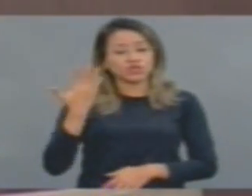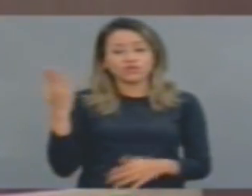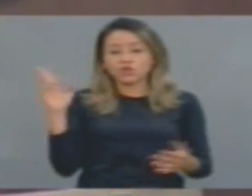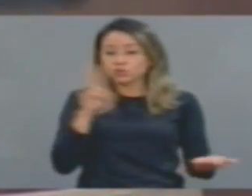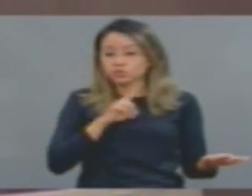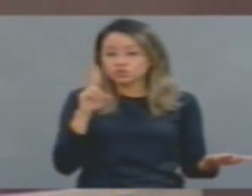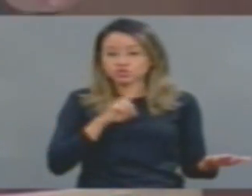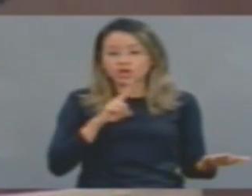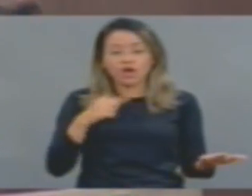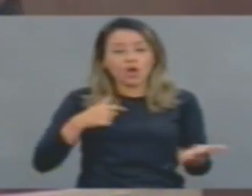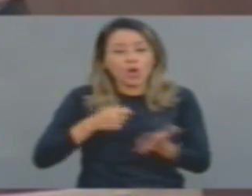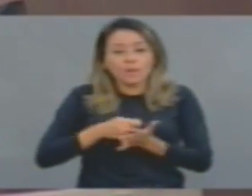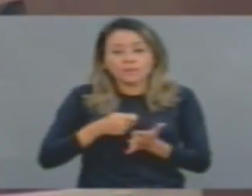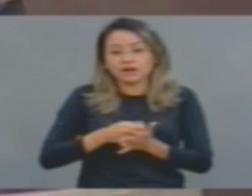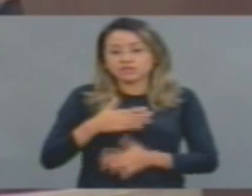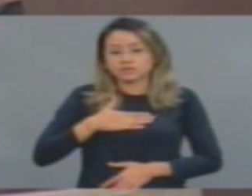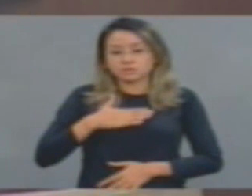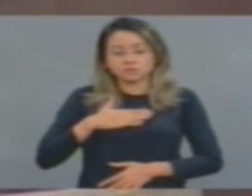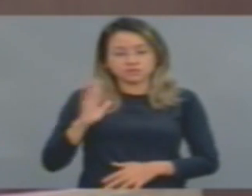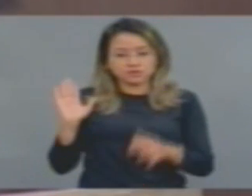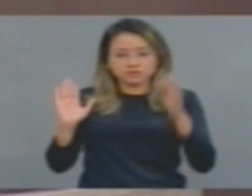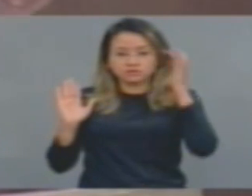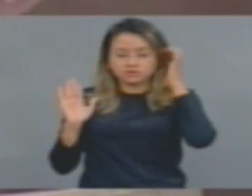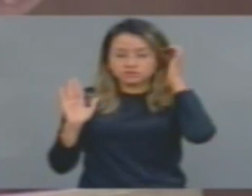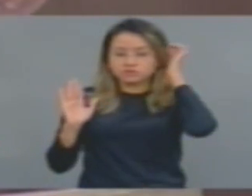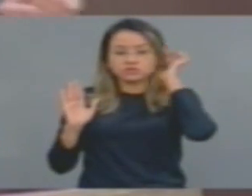pedi, desde julho,